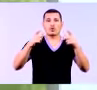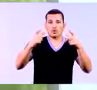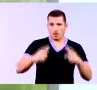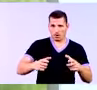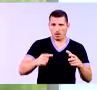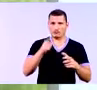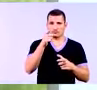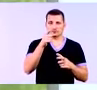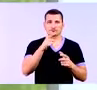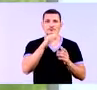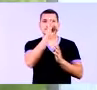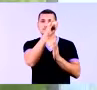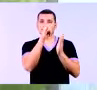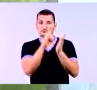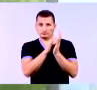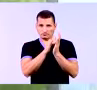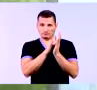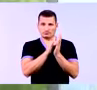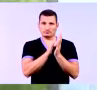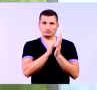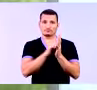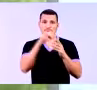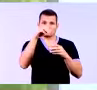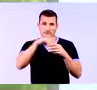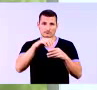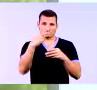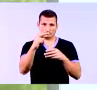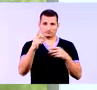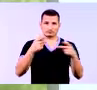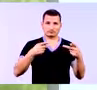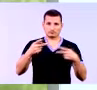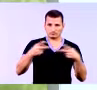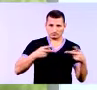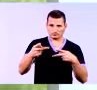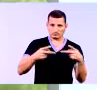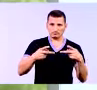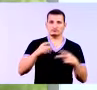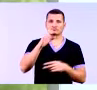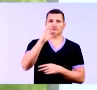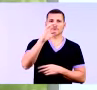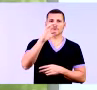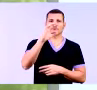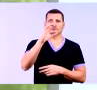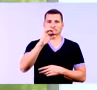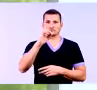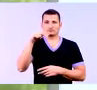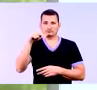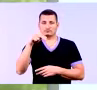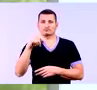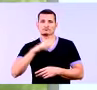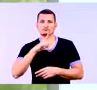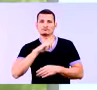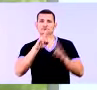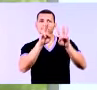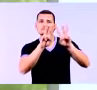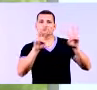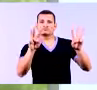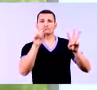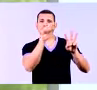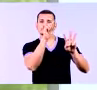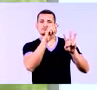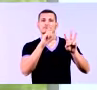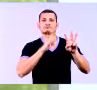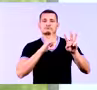você baixa essa estrutura para dentro do escopo do seu projeto. O CDN, ela fica disponível online e você faz um